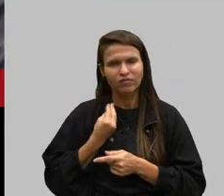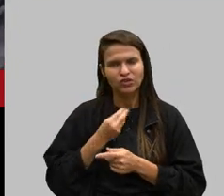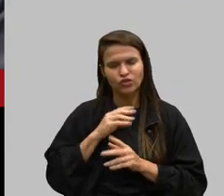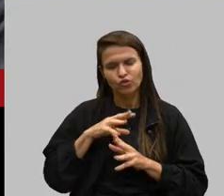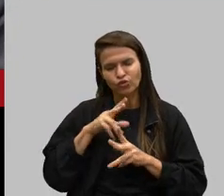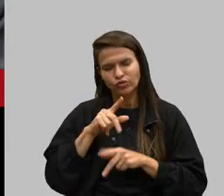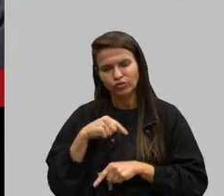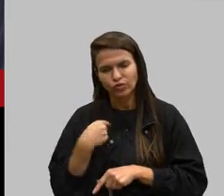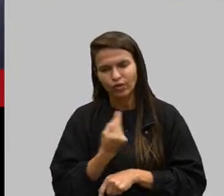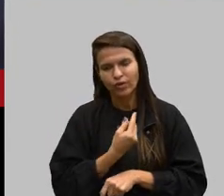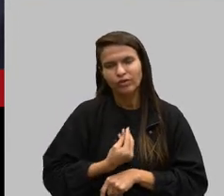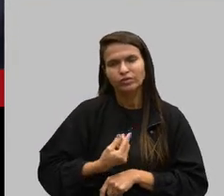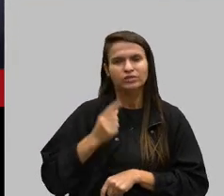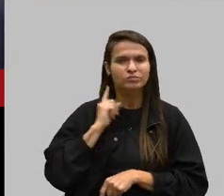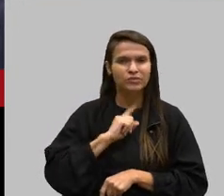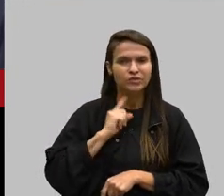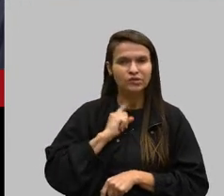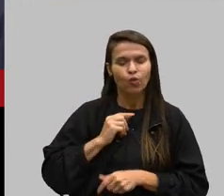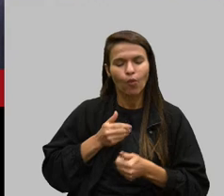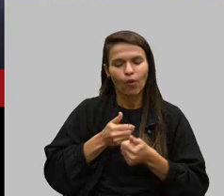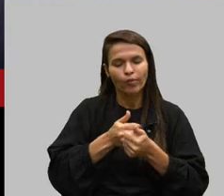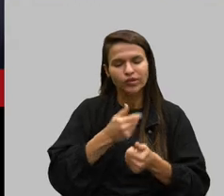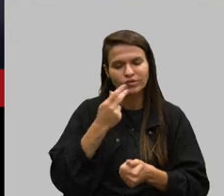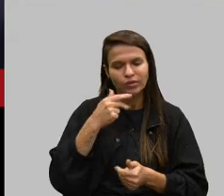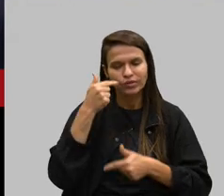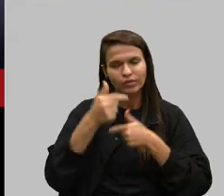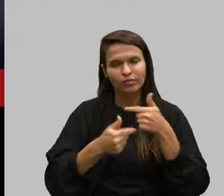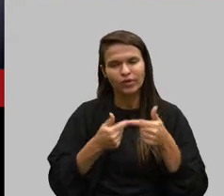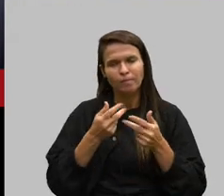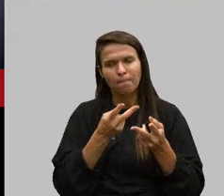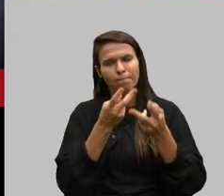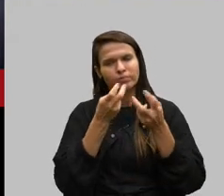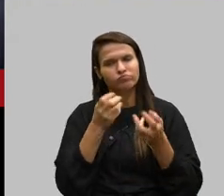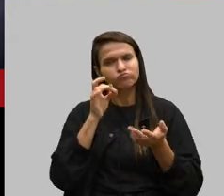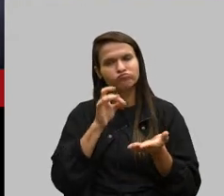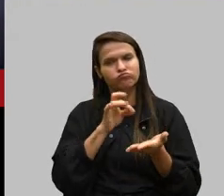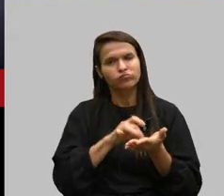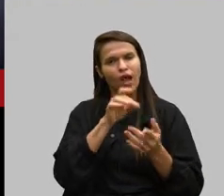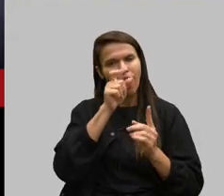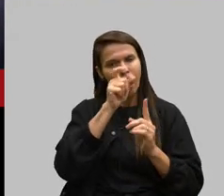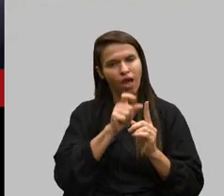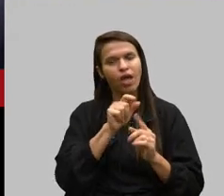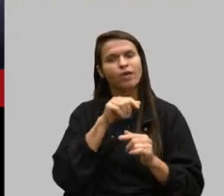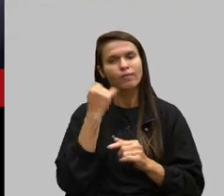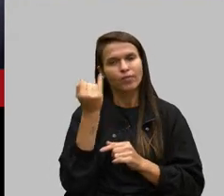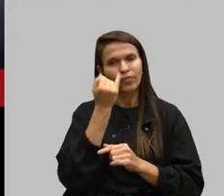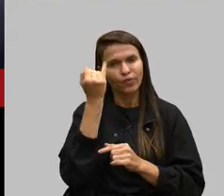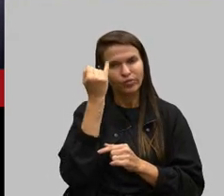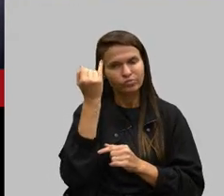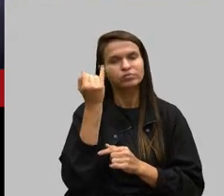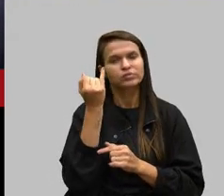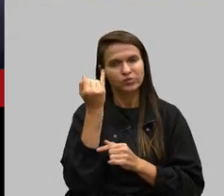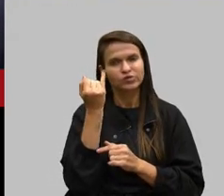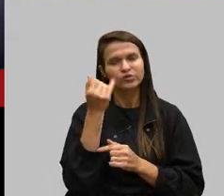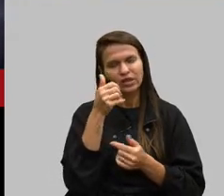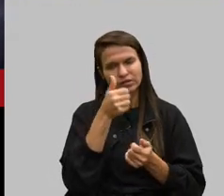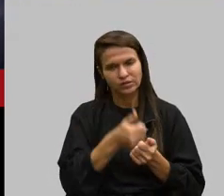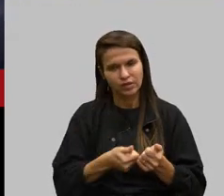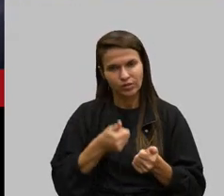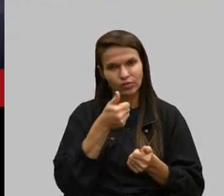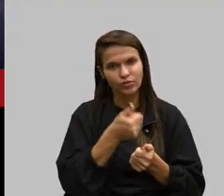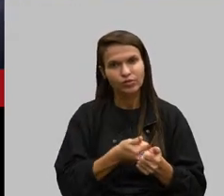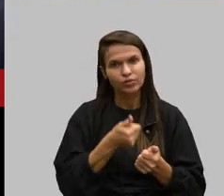hoje acompanha seu trabalho e vejo que de fato você é fundamental essencial nessa luta